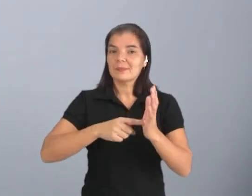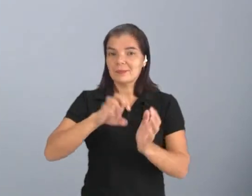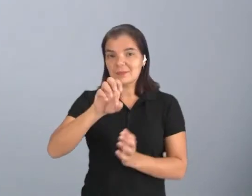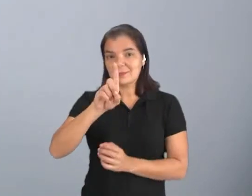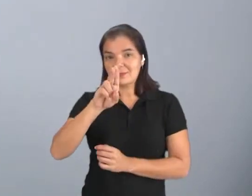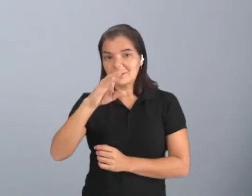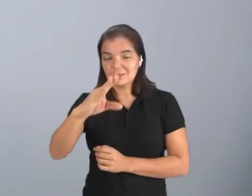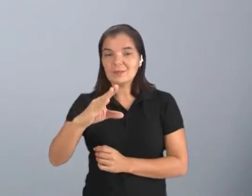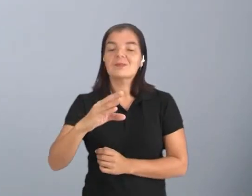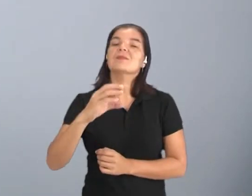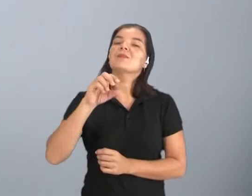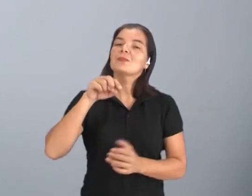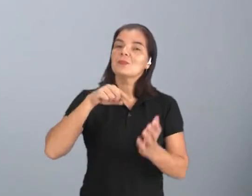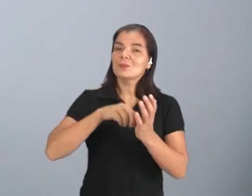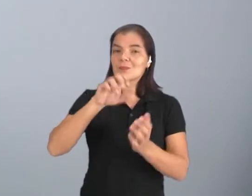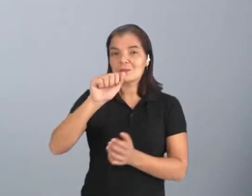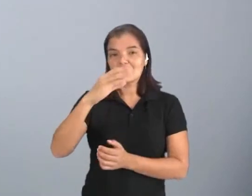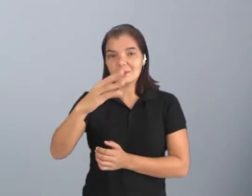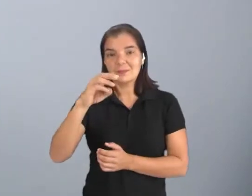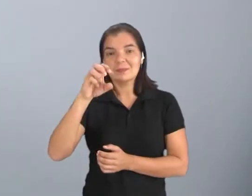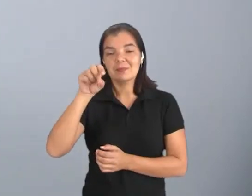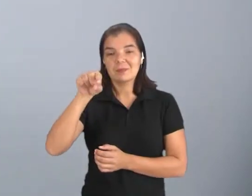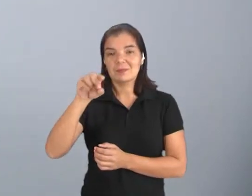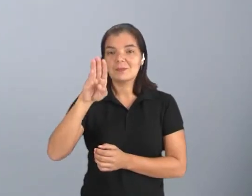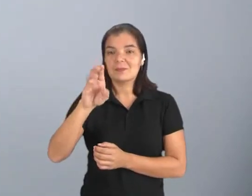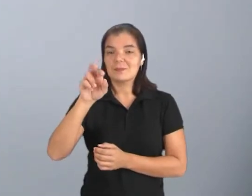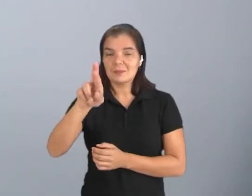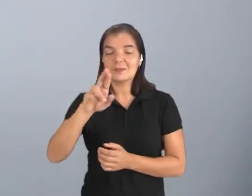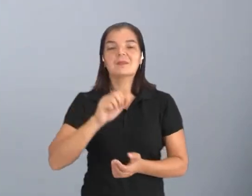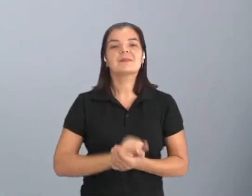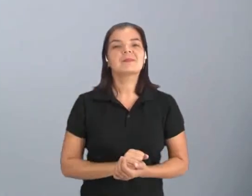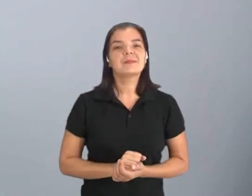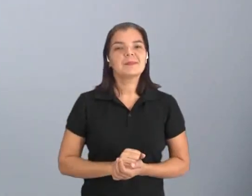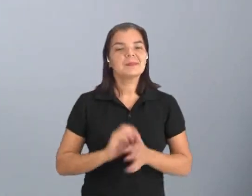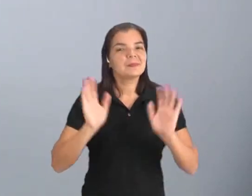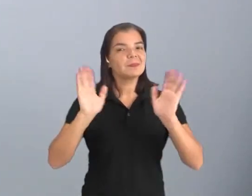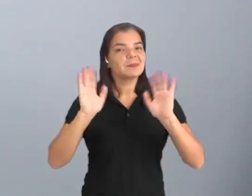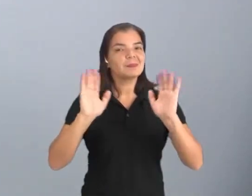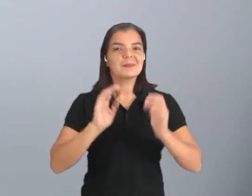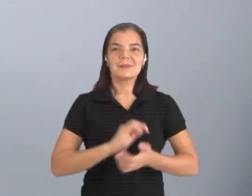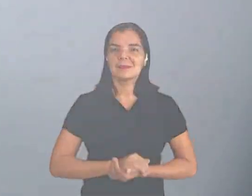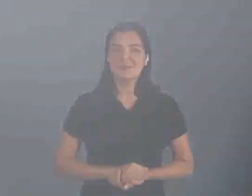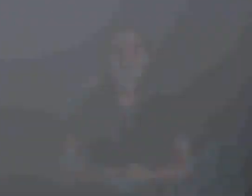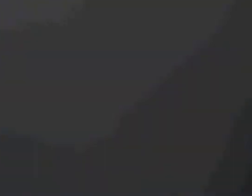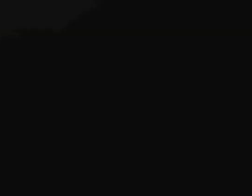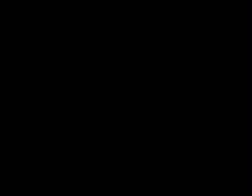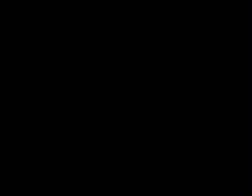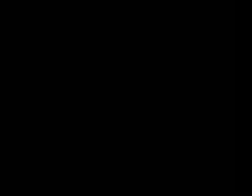www.eduque.ce.ac.gov.br. Até a próxima!